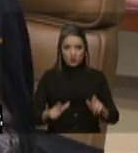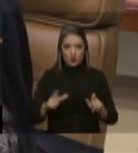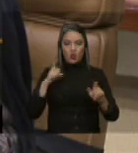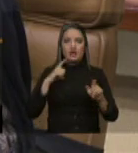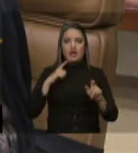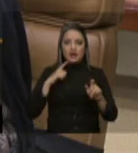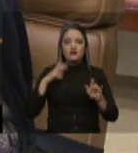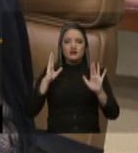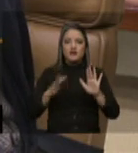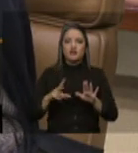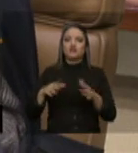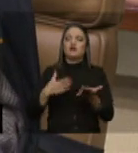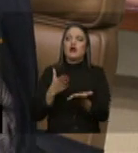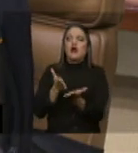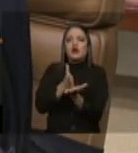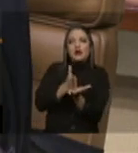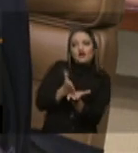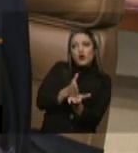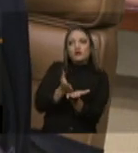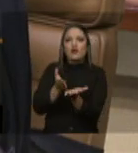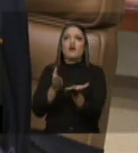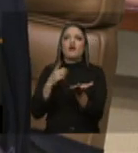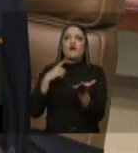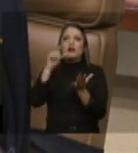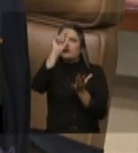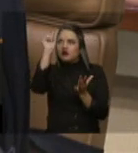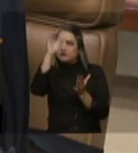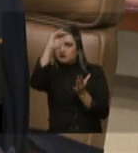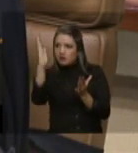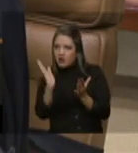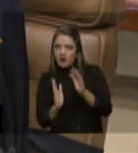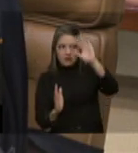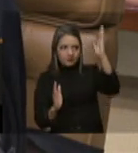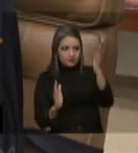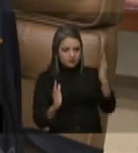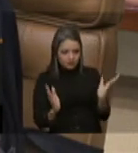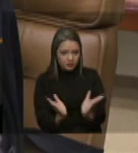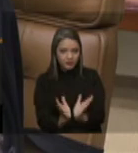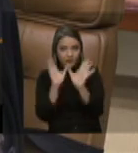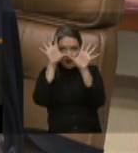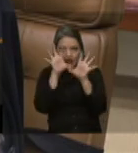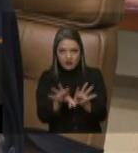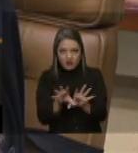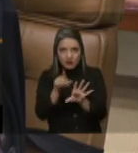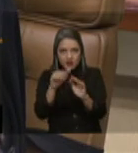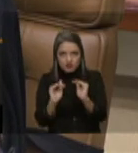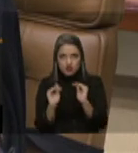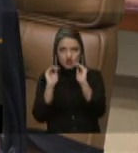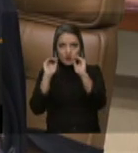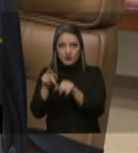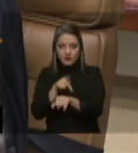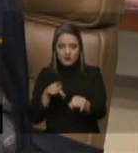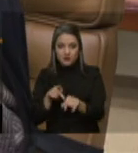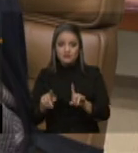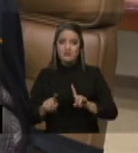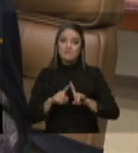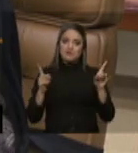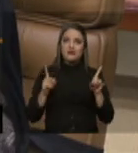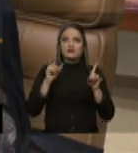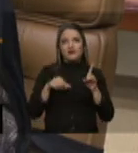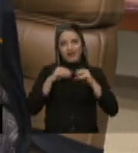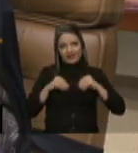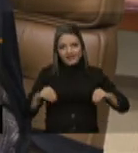geograficamente e portanto a soberania se exercia ali nós não temos nenhuma dúvida que a